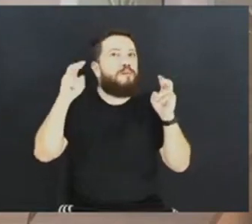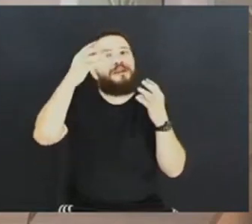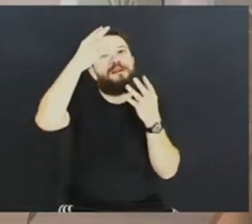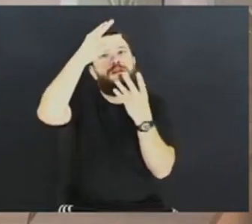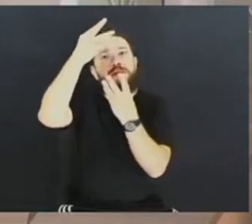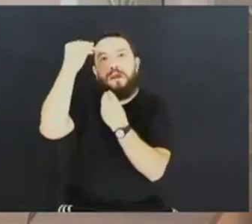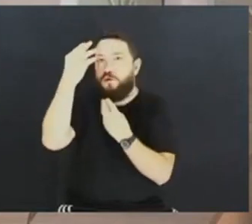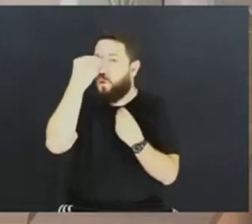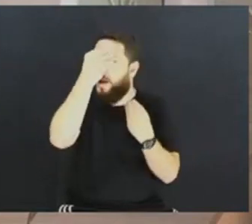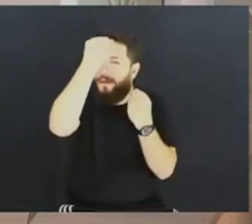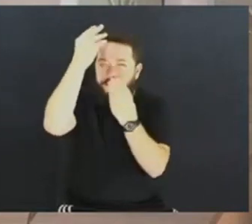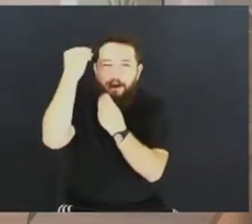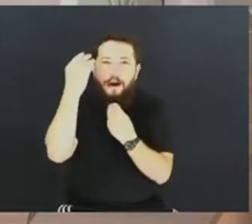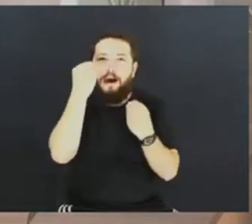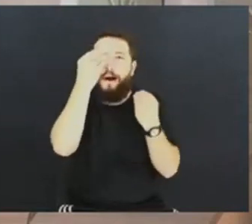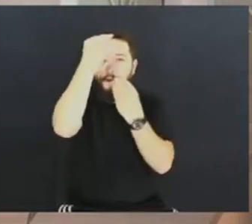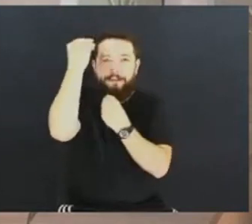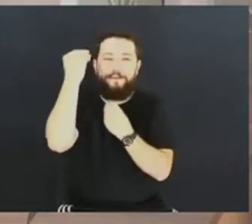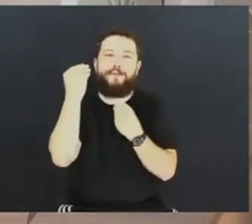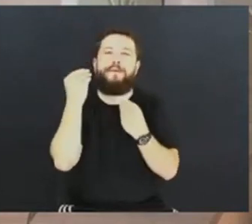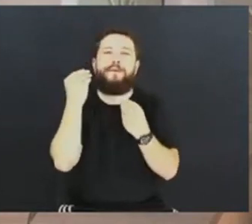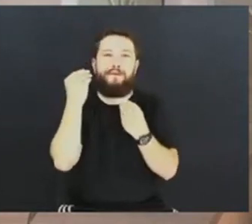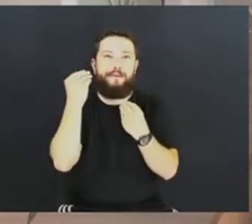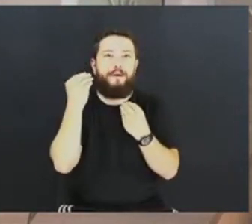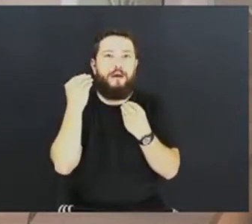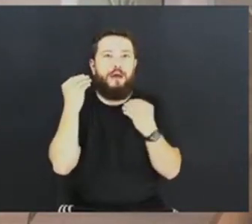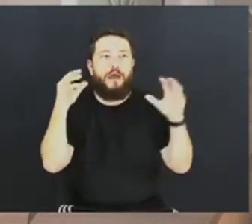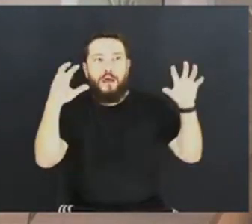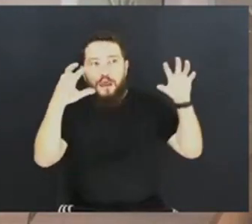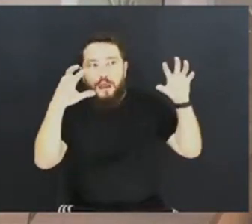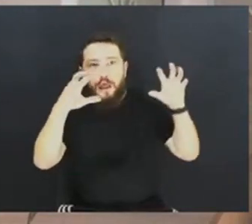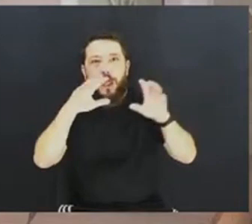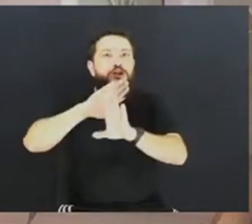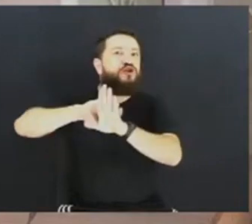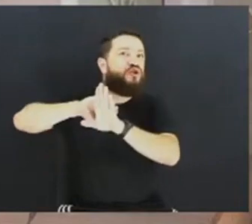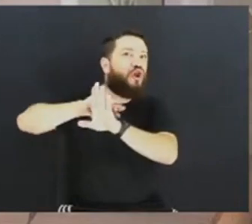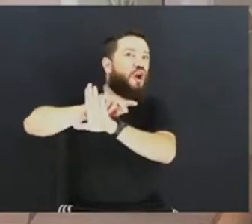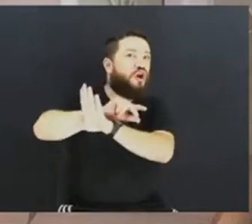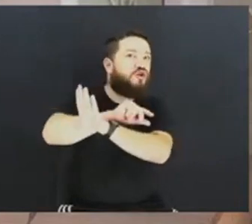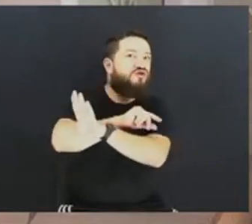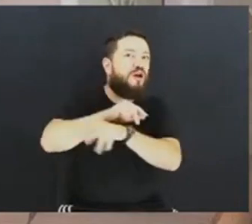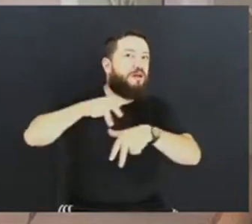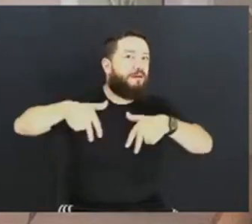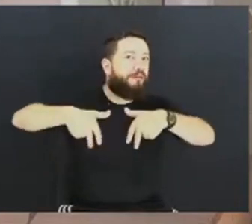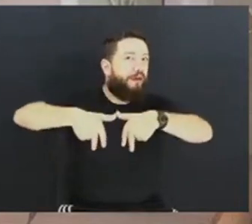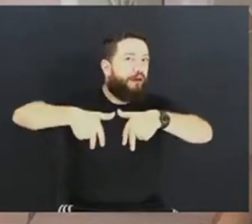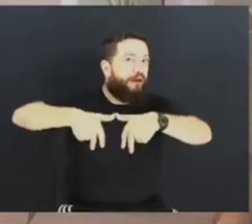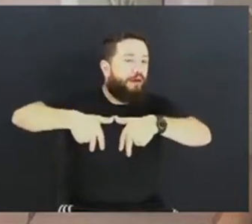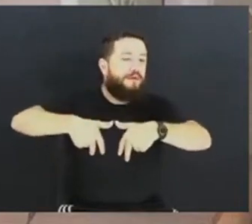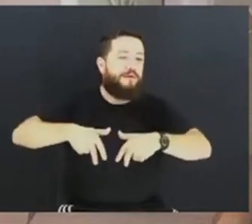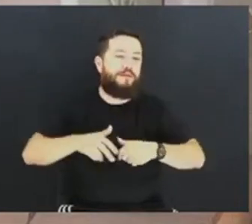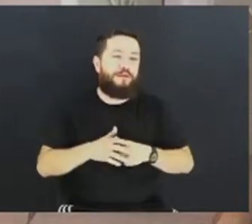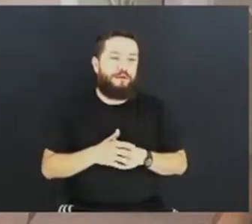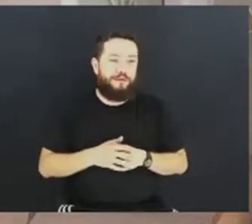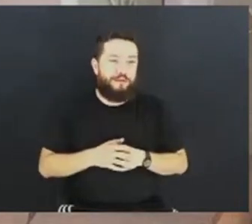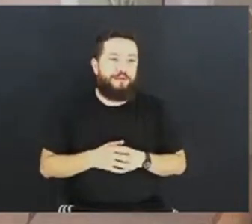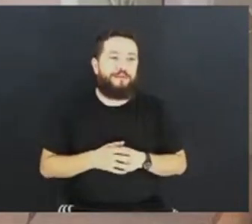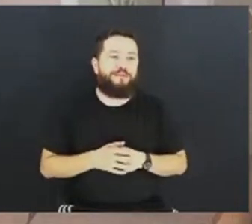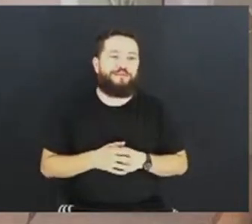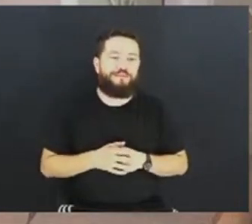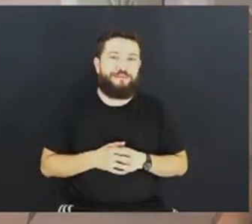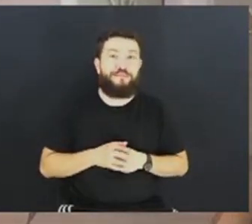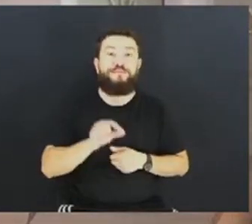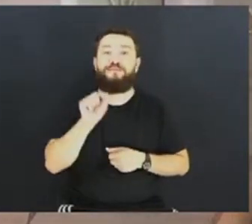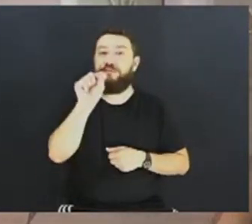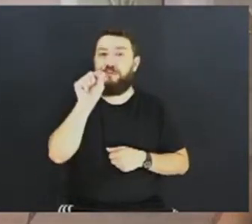pautas det tarado para crianças e por aí vai é uma coisa pior que a outra mas olha andando pela pela Universidade